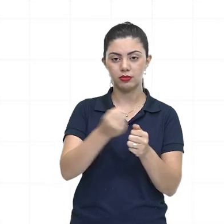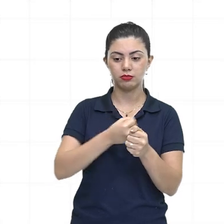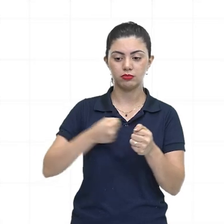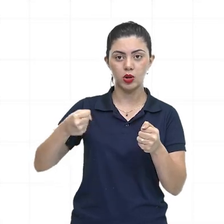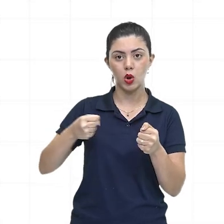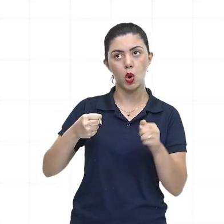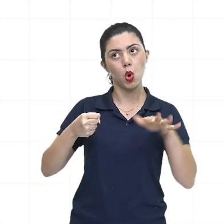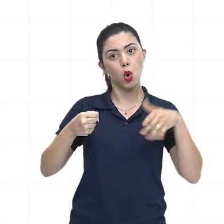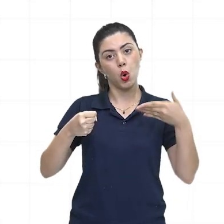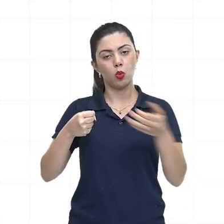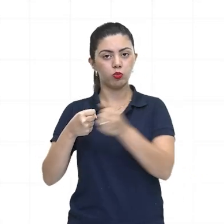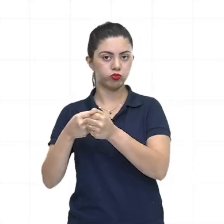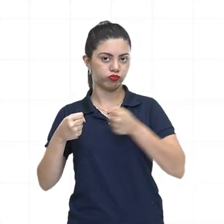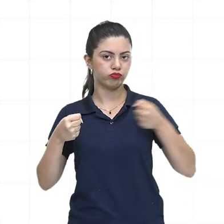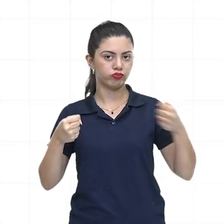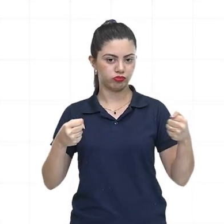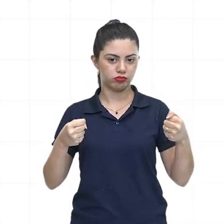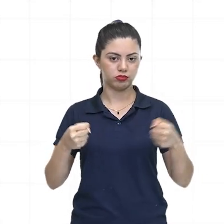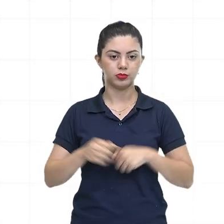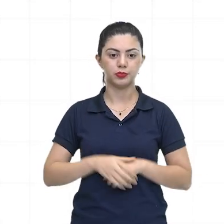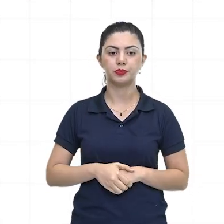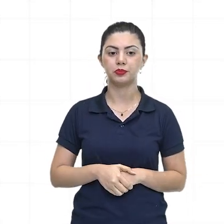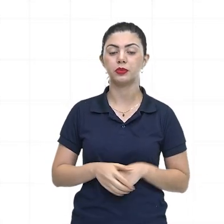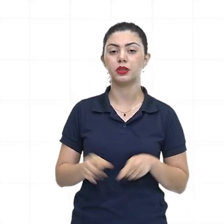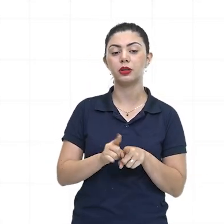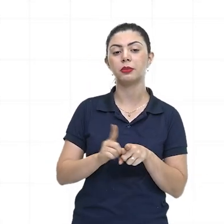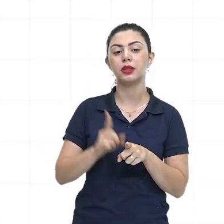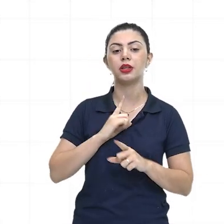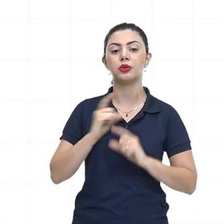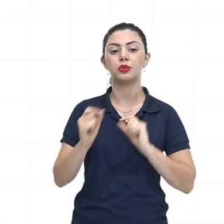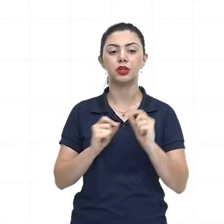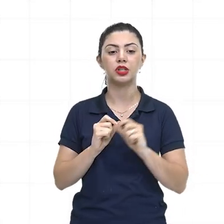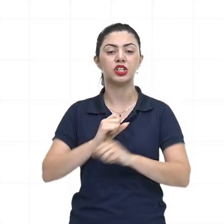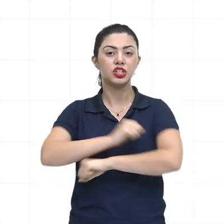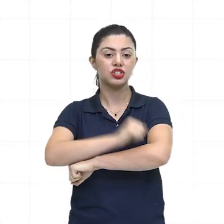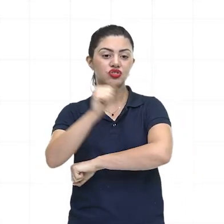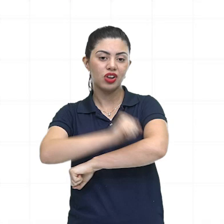Muito bem. E temos as janelas representadas por duas linhas finas, né?